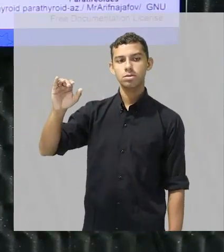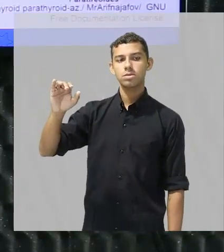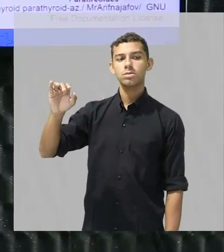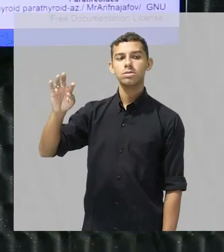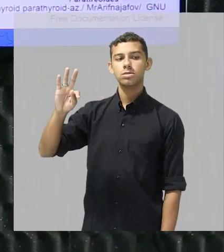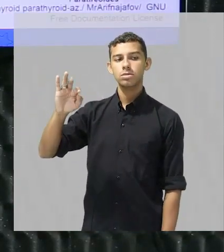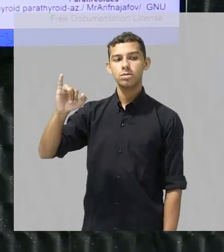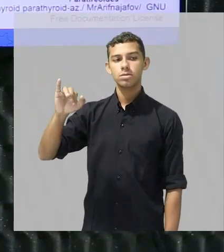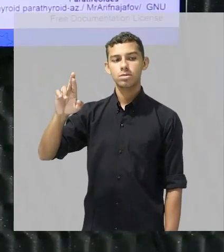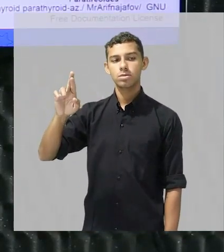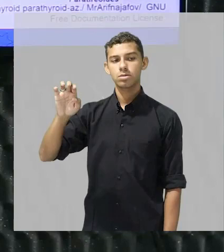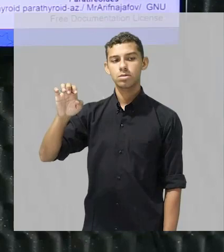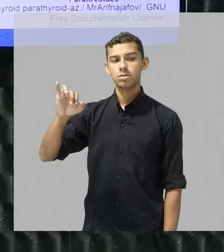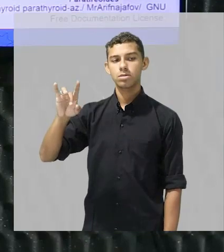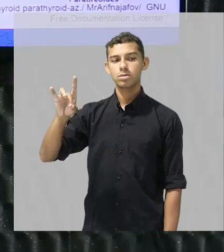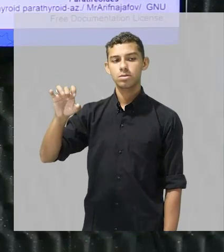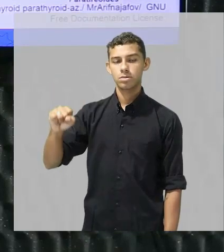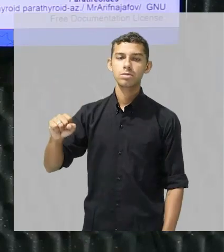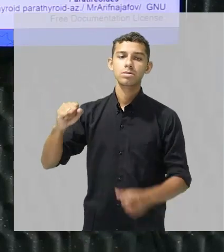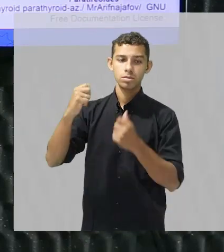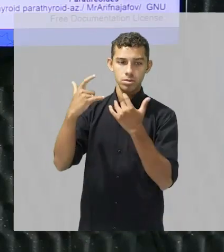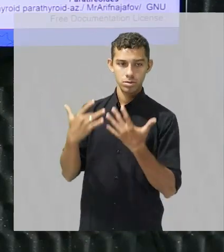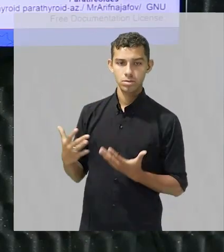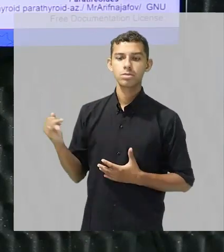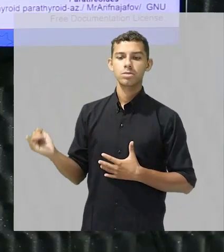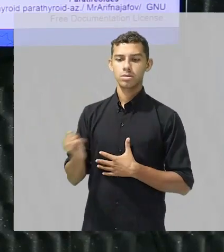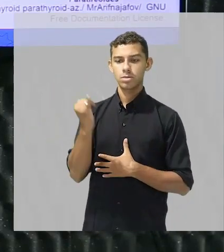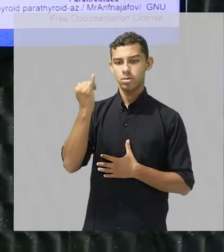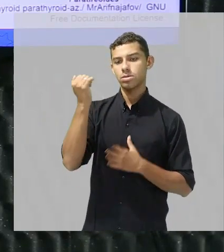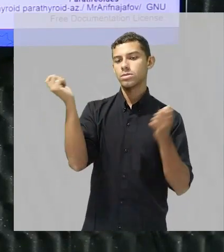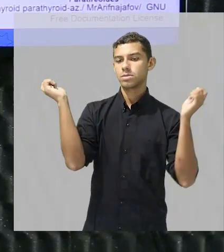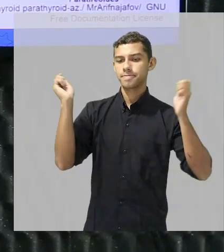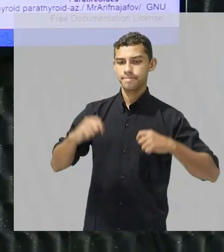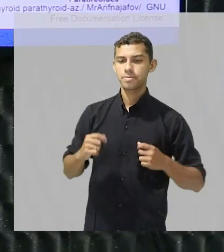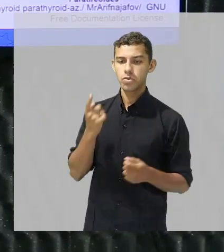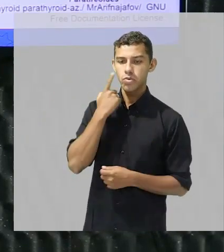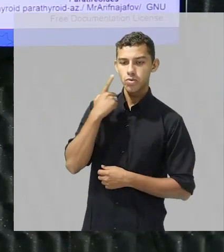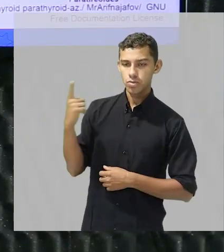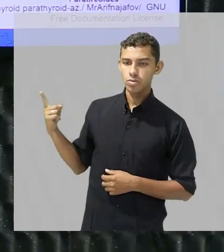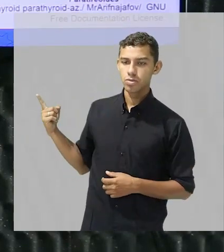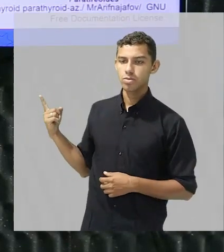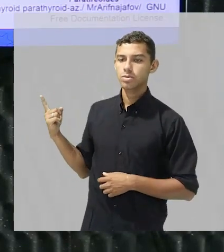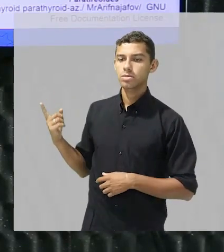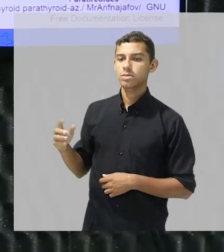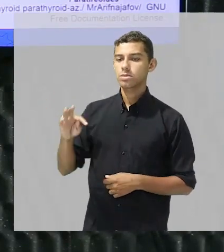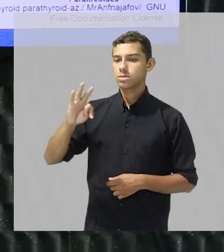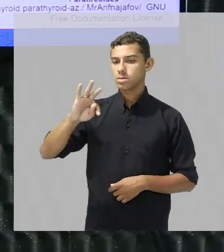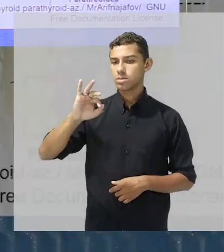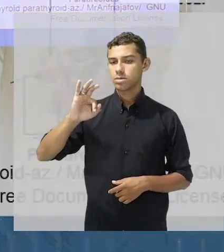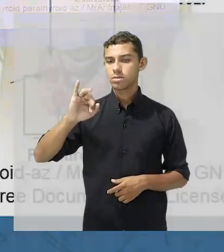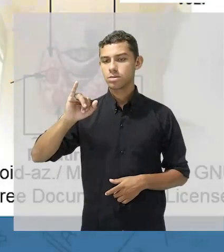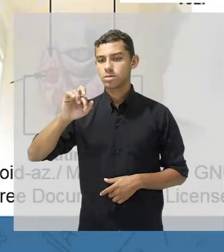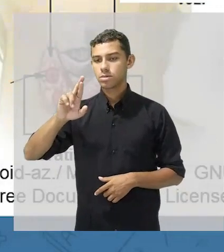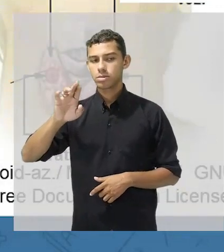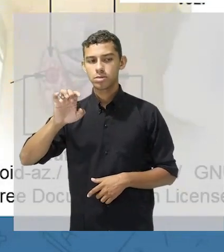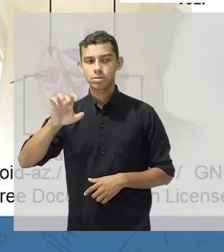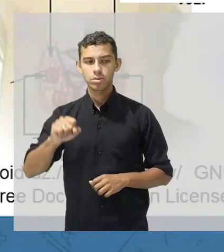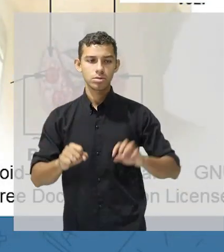para mais alguns comentários importantes que a gente tem que mencionar a respeito do T3 e do T4,